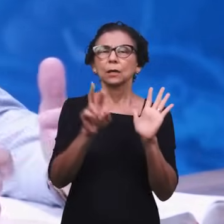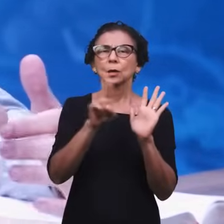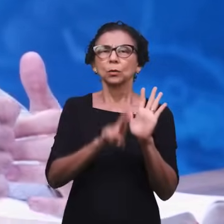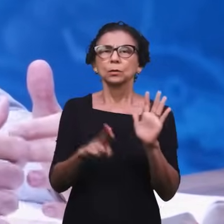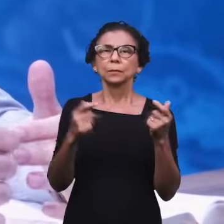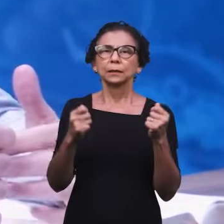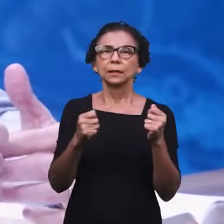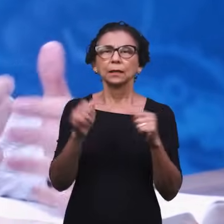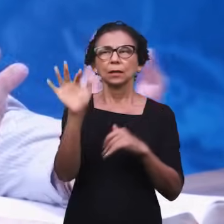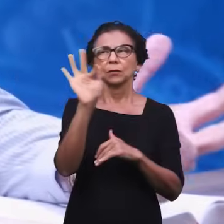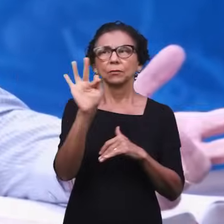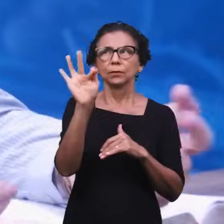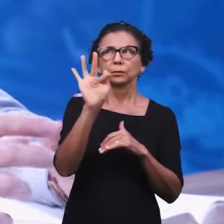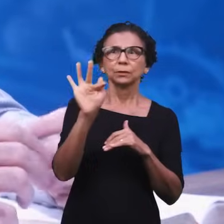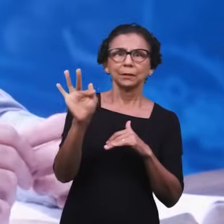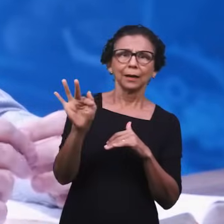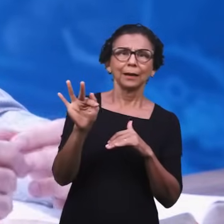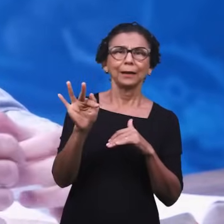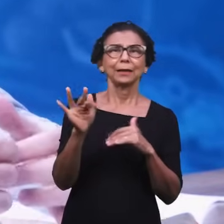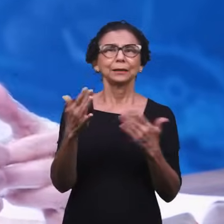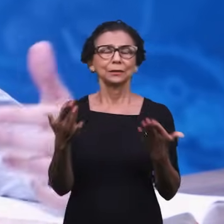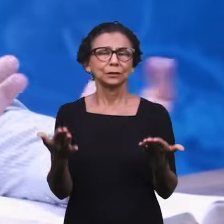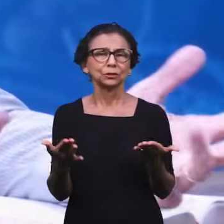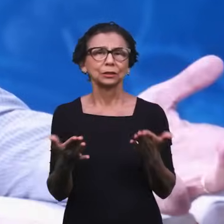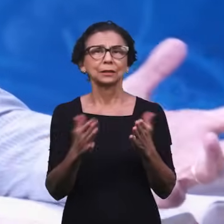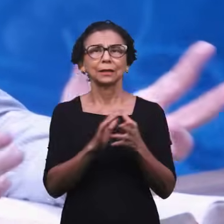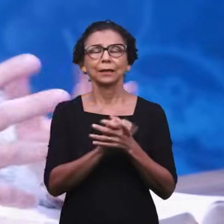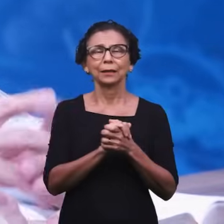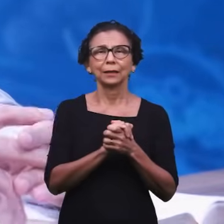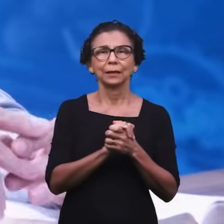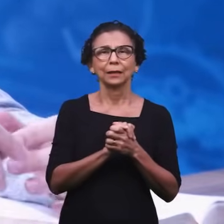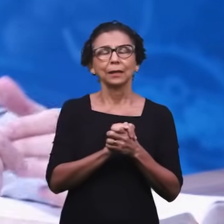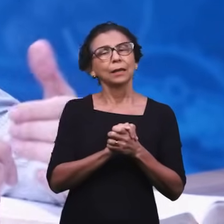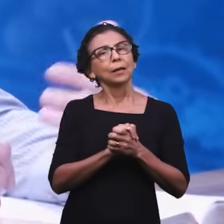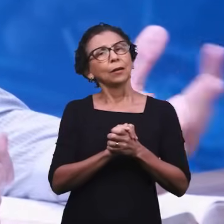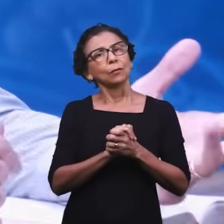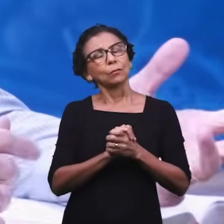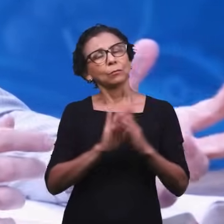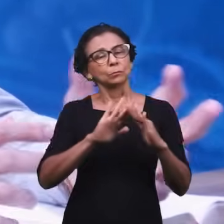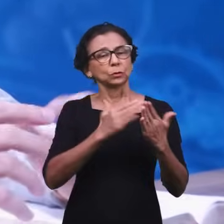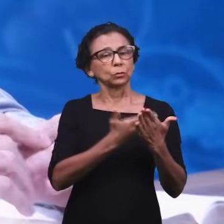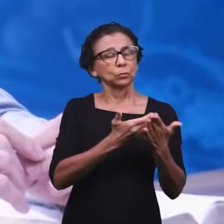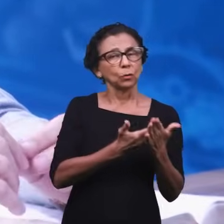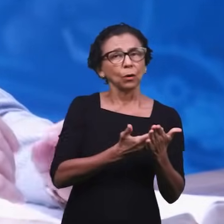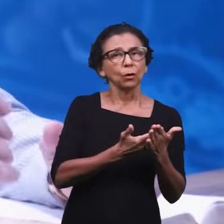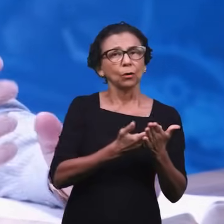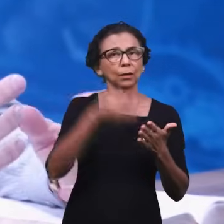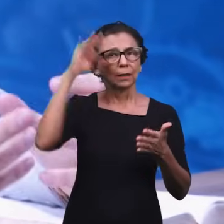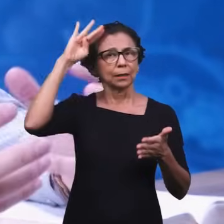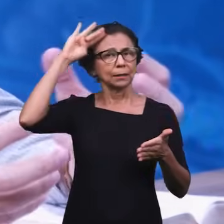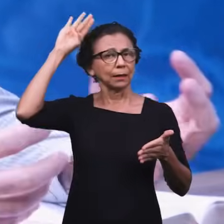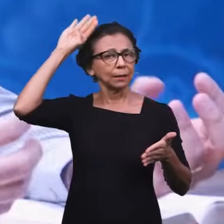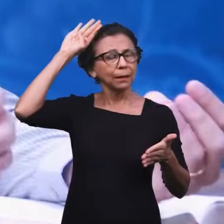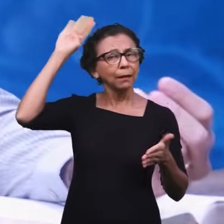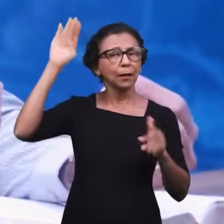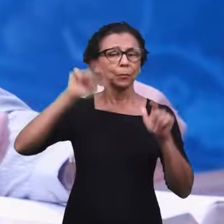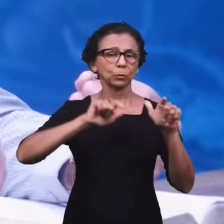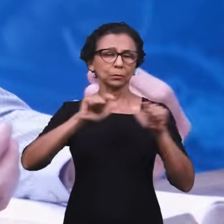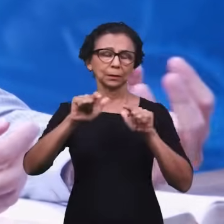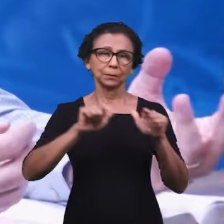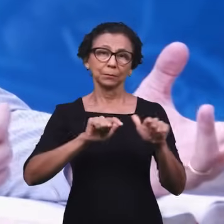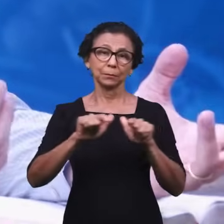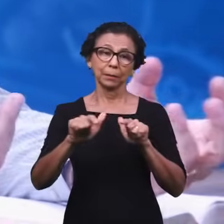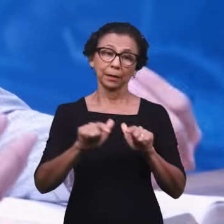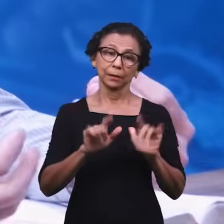né? Para que seja apresentado, seja numa academia ou um trabalho escolar. Né? Então, essa questão